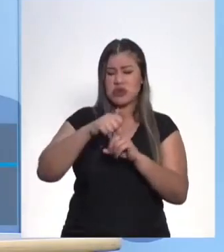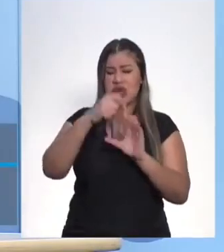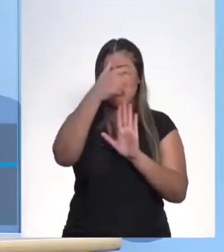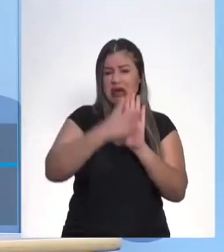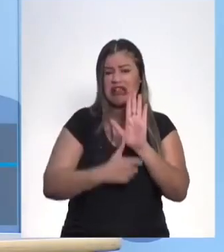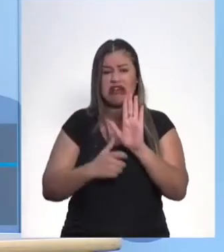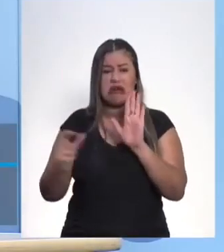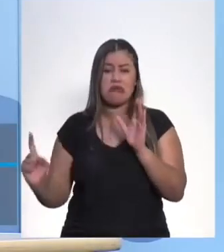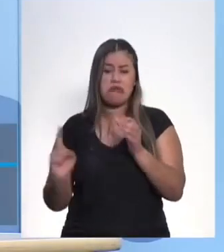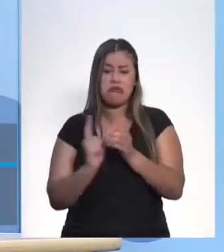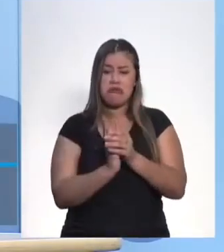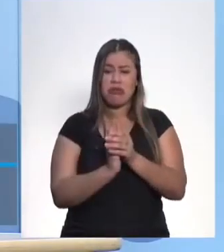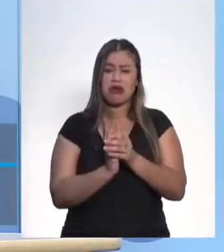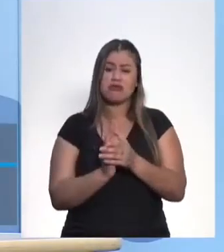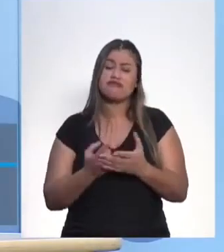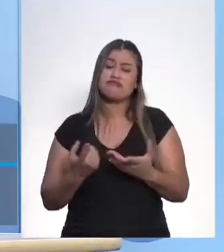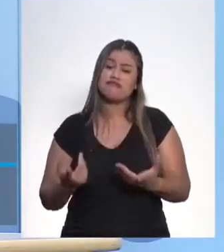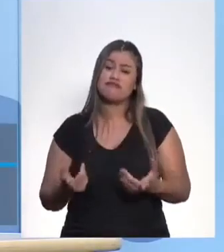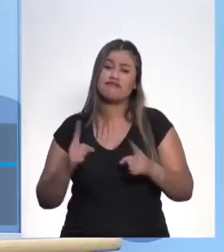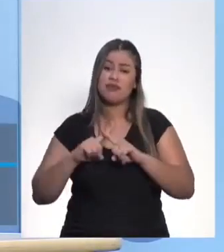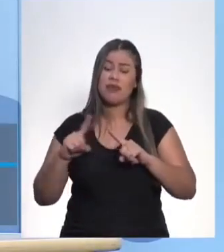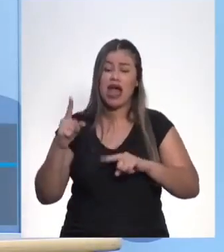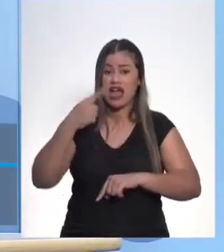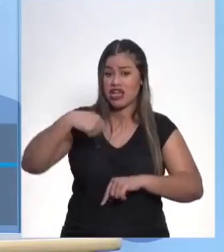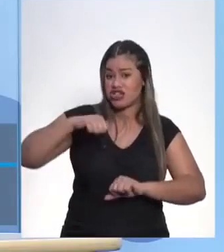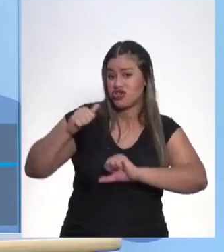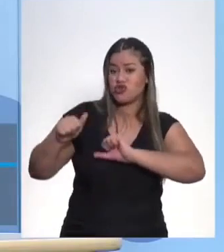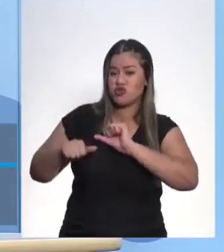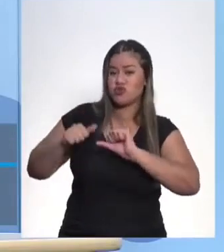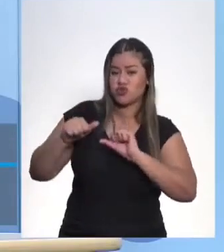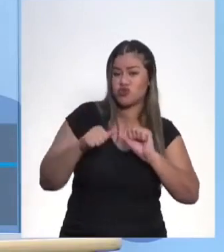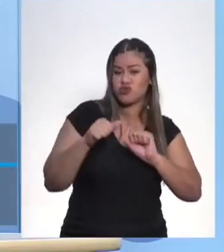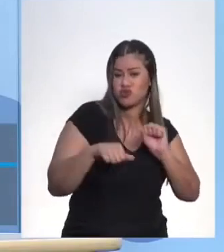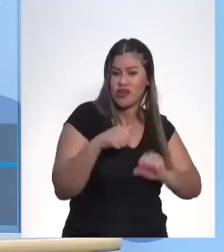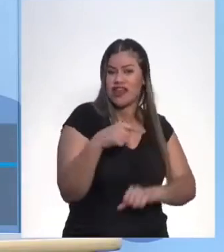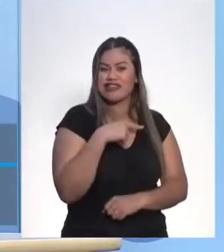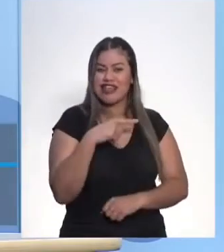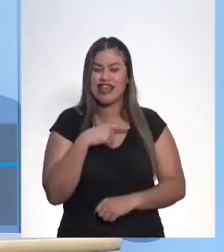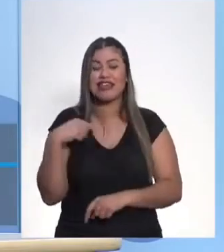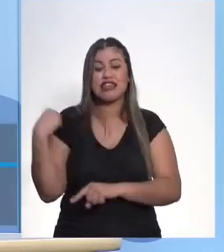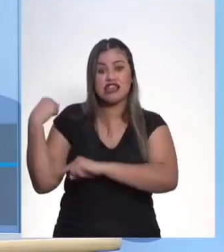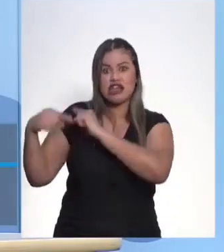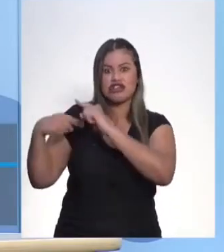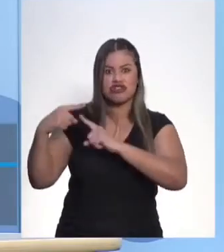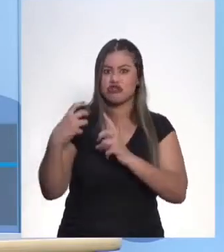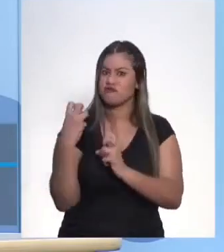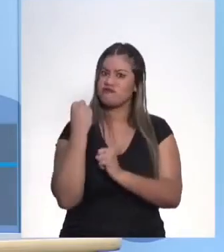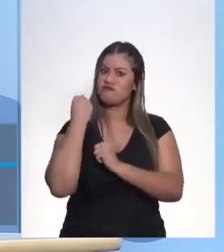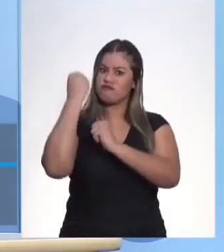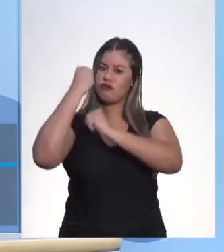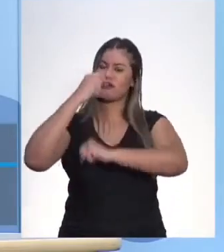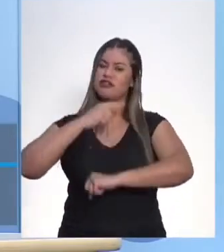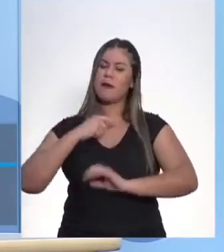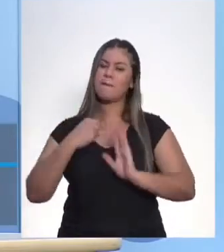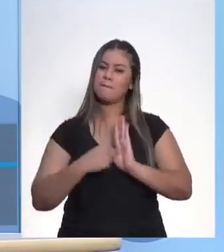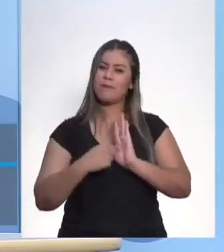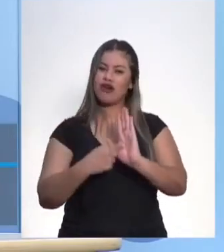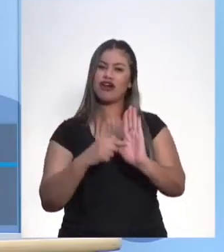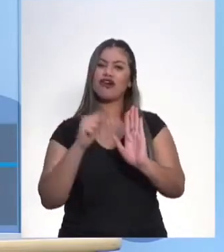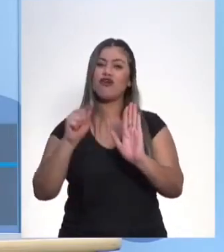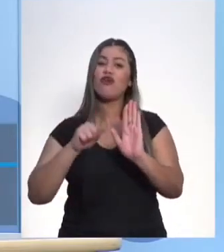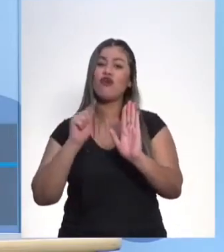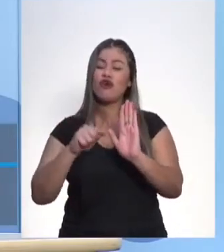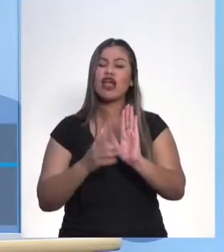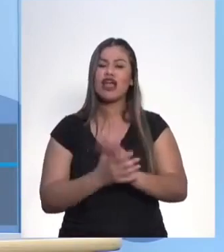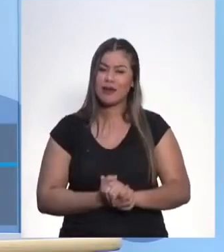padrão. Mas eu acho que nós estamos mudando, né, esse conceito. Sim. E essa geração ela vem com tudo, mostrando